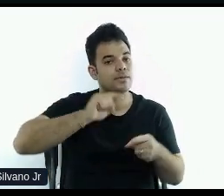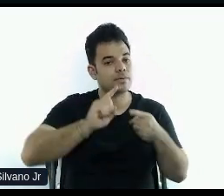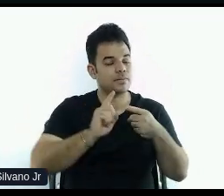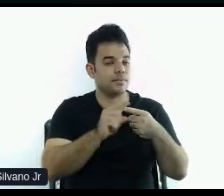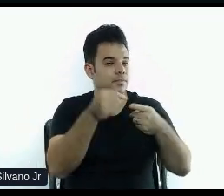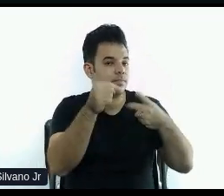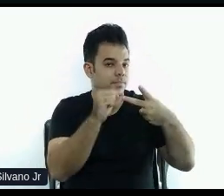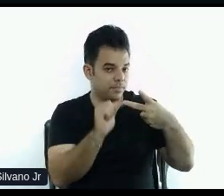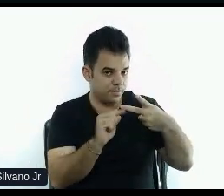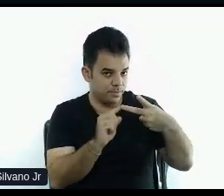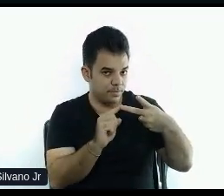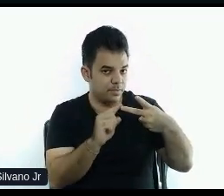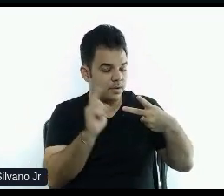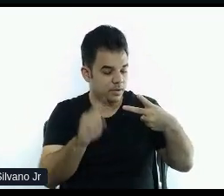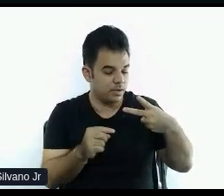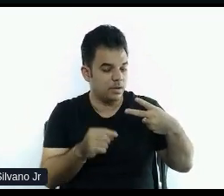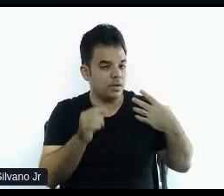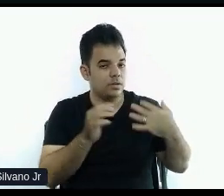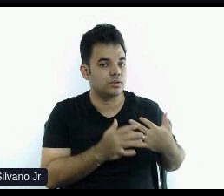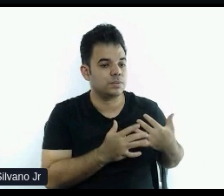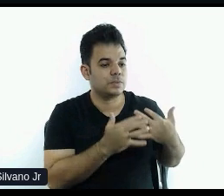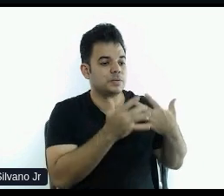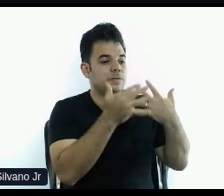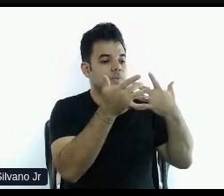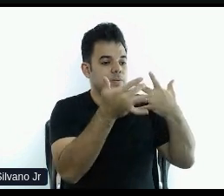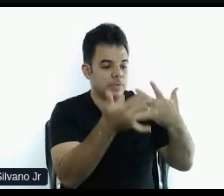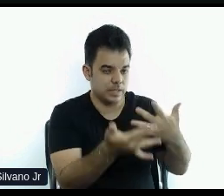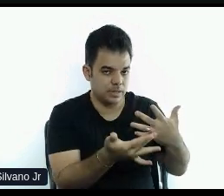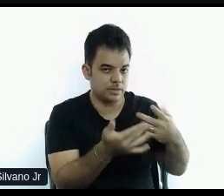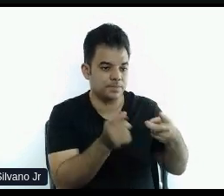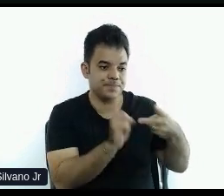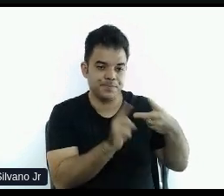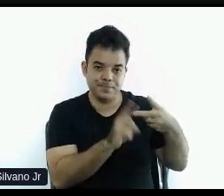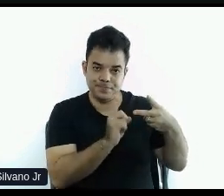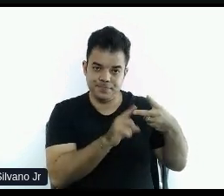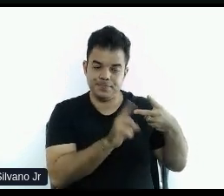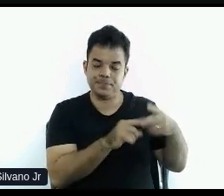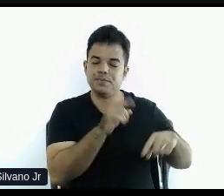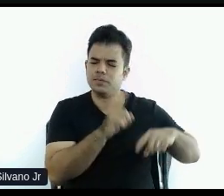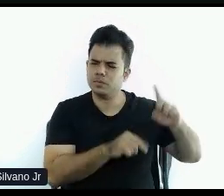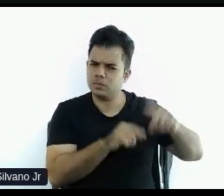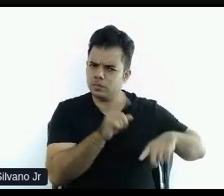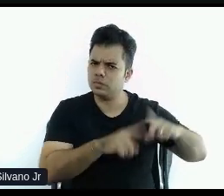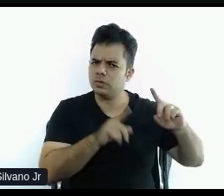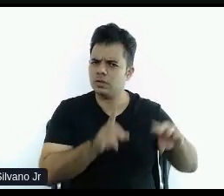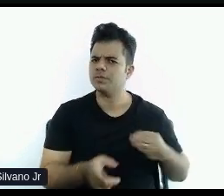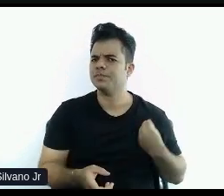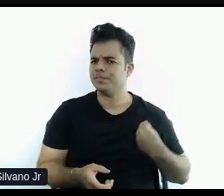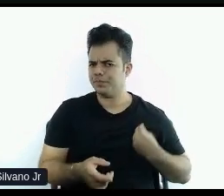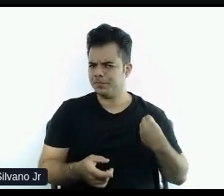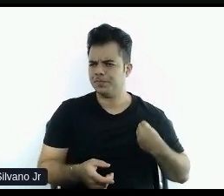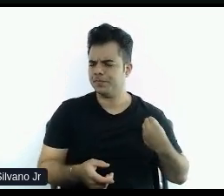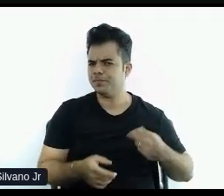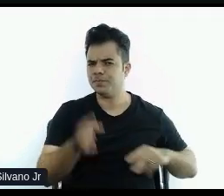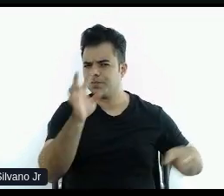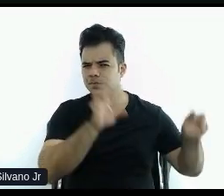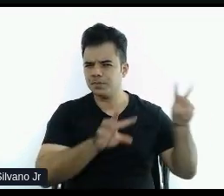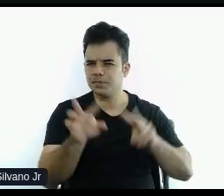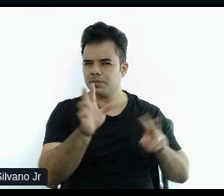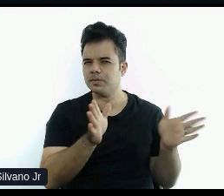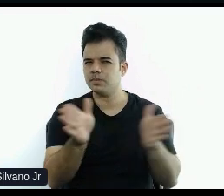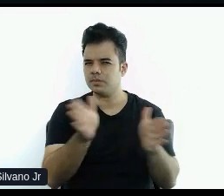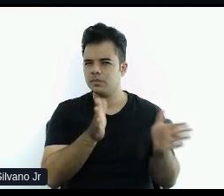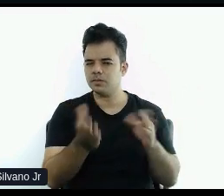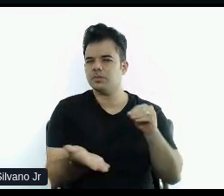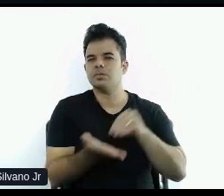da jornada. Entendendo que é um produto já existente e que a gente não pensou, não olhou para a acessibilidade desde o